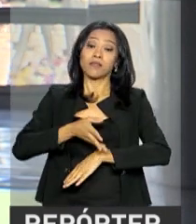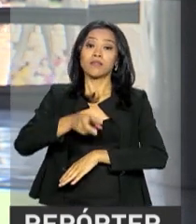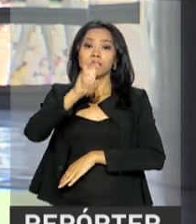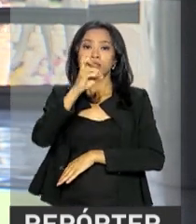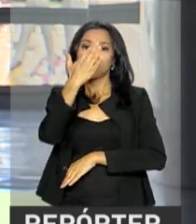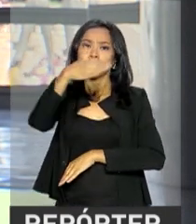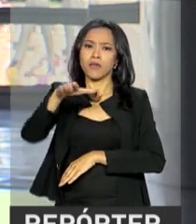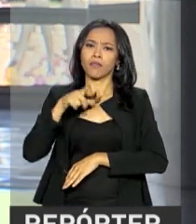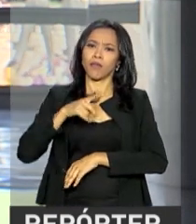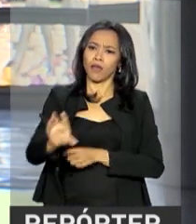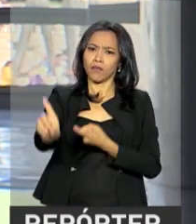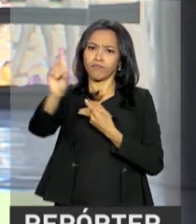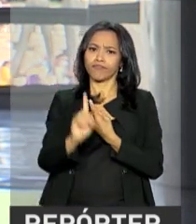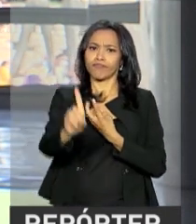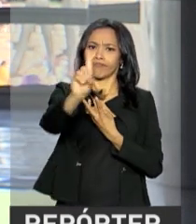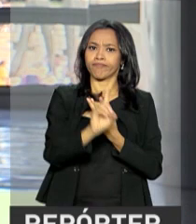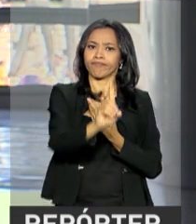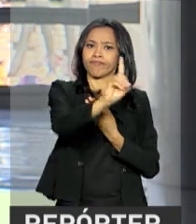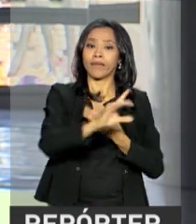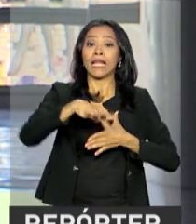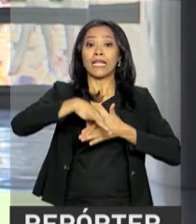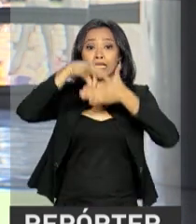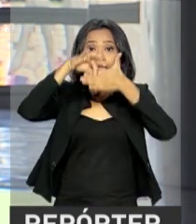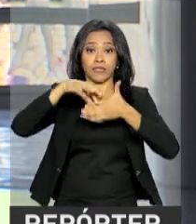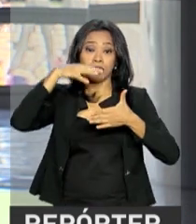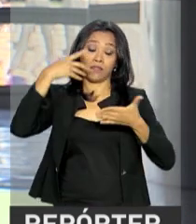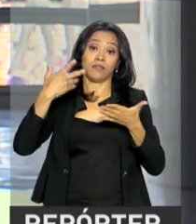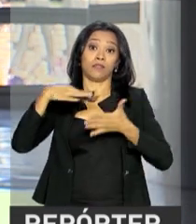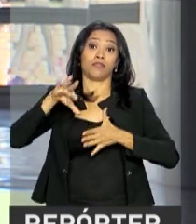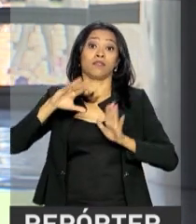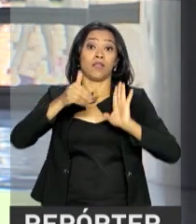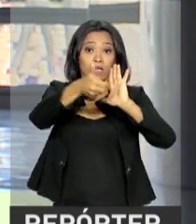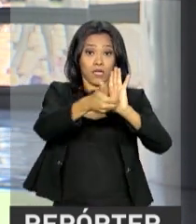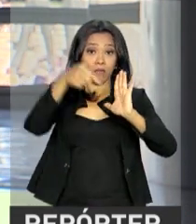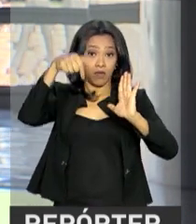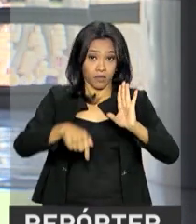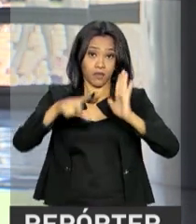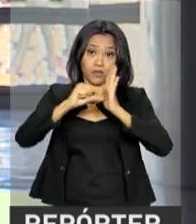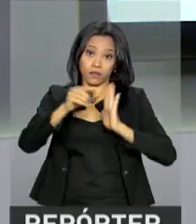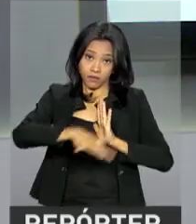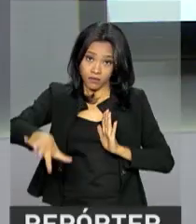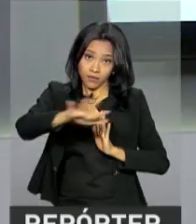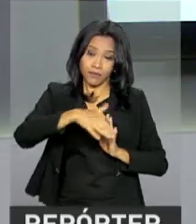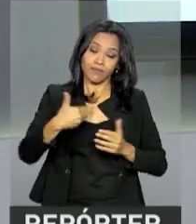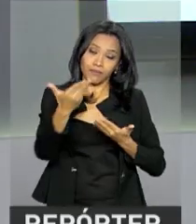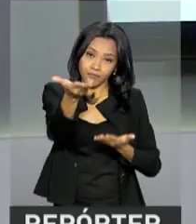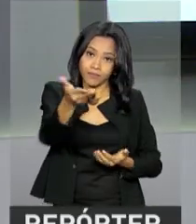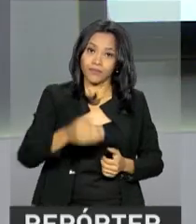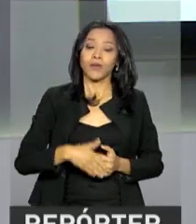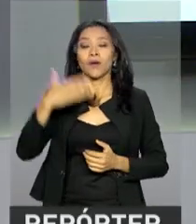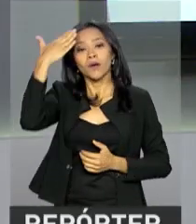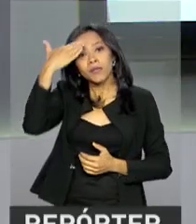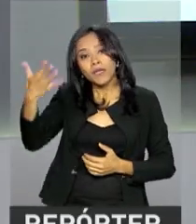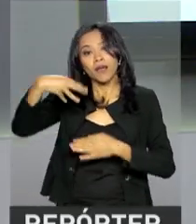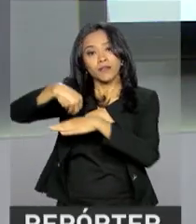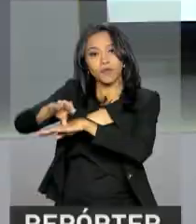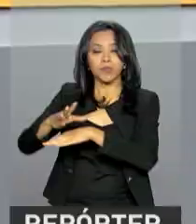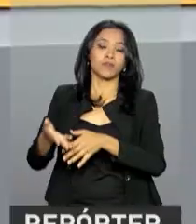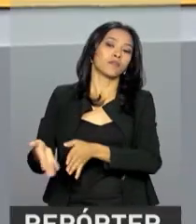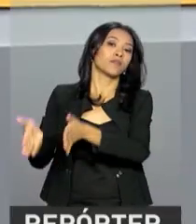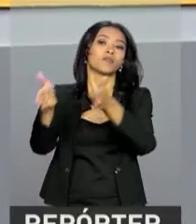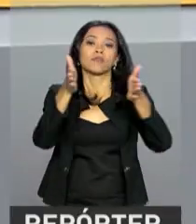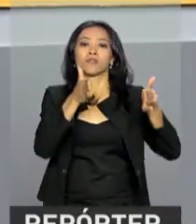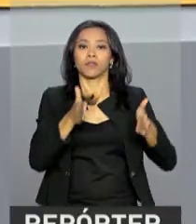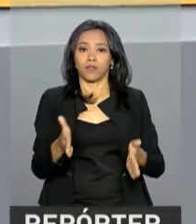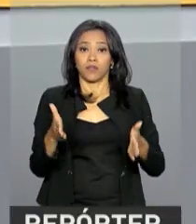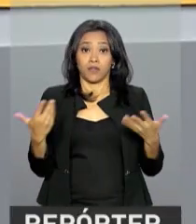líderes da câmara dos deputados aqui no palácio do planalto bom você relata obrigada nem pelas suas informações